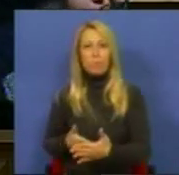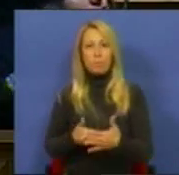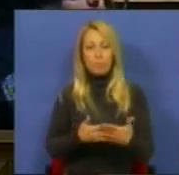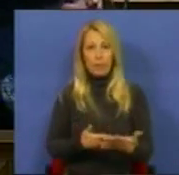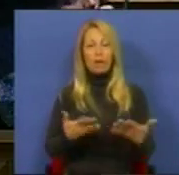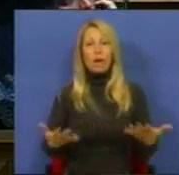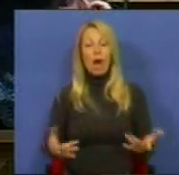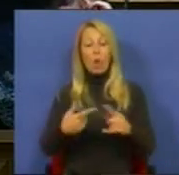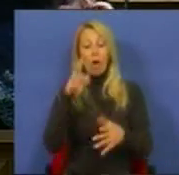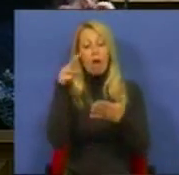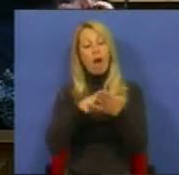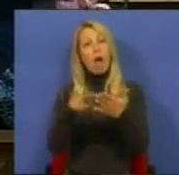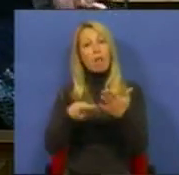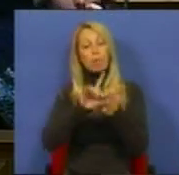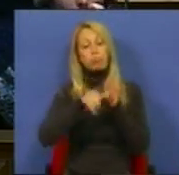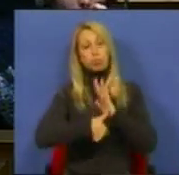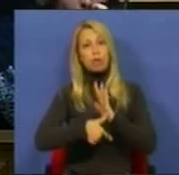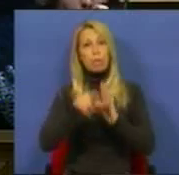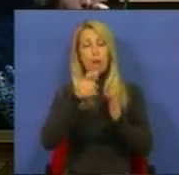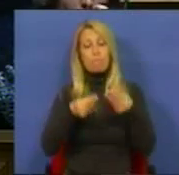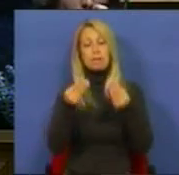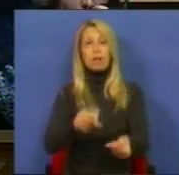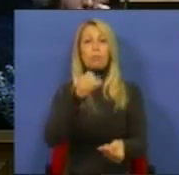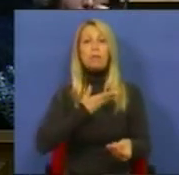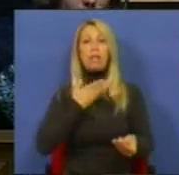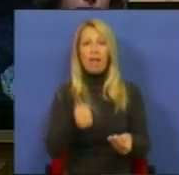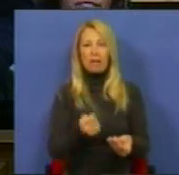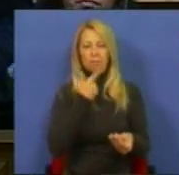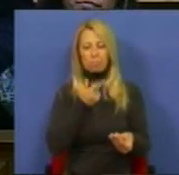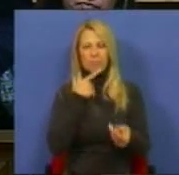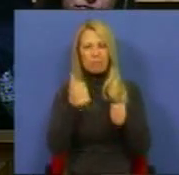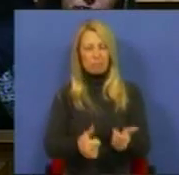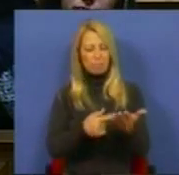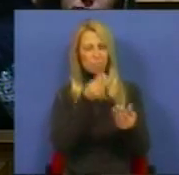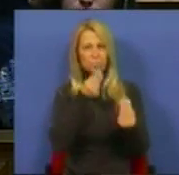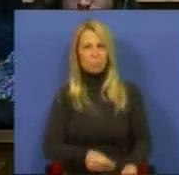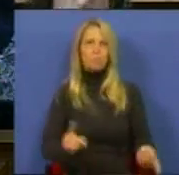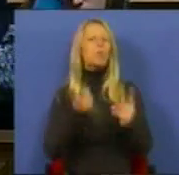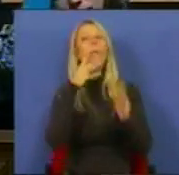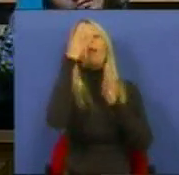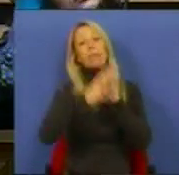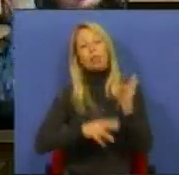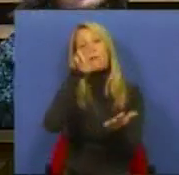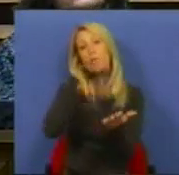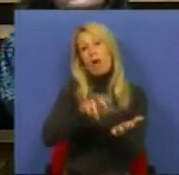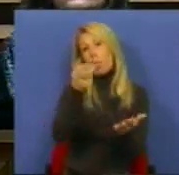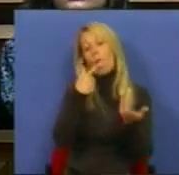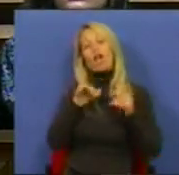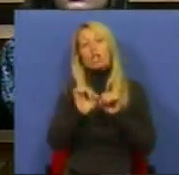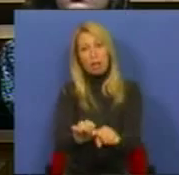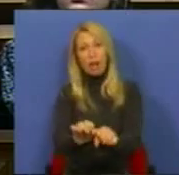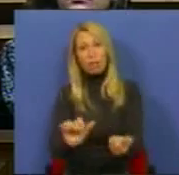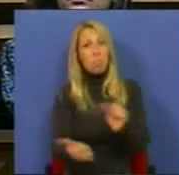resolução apresentado pelo CDS, percebe-se bem a sua inoperância. O texto, seja aprovado ou rejeitado, nada